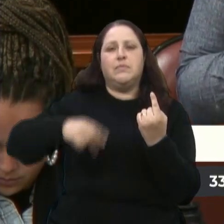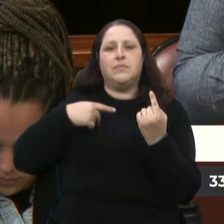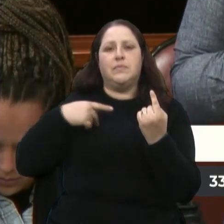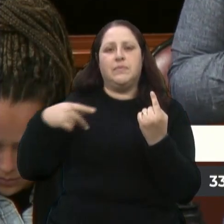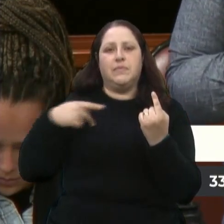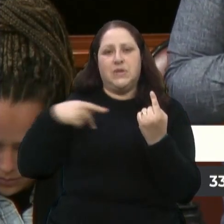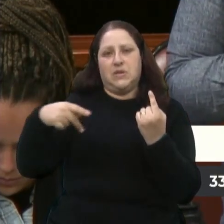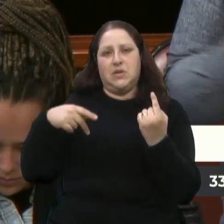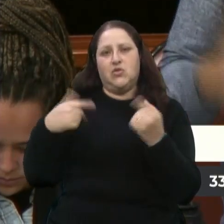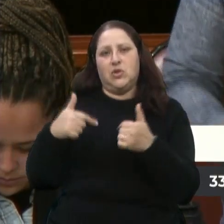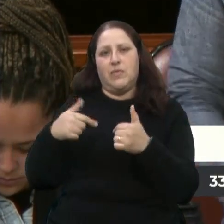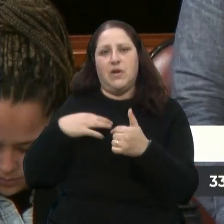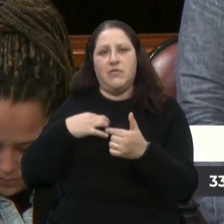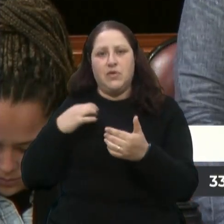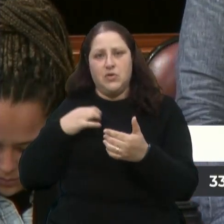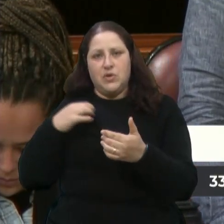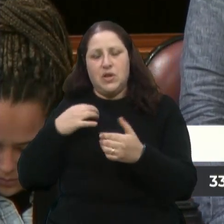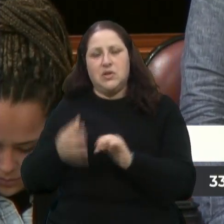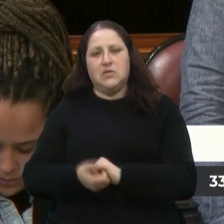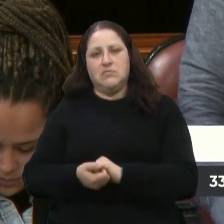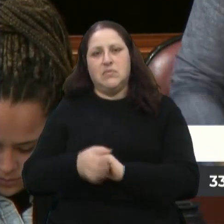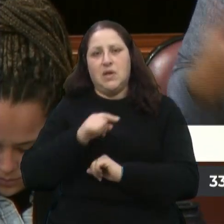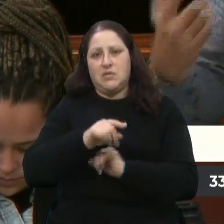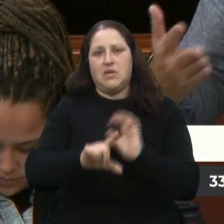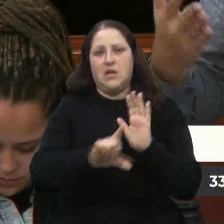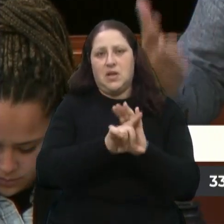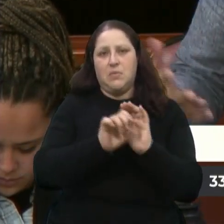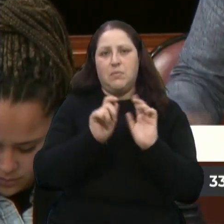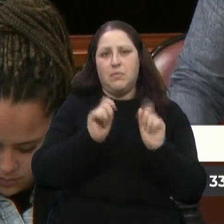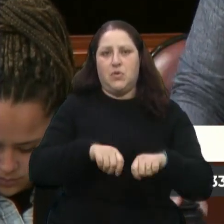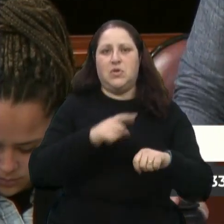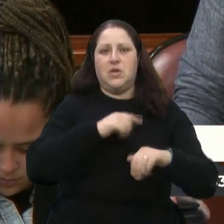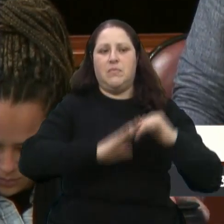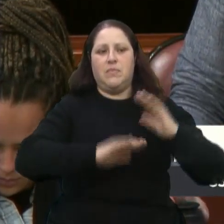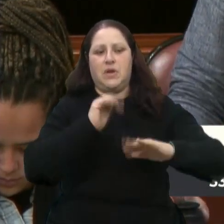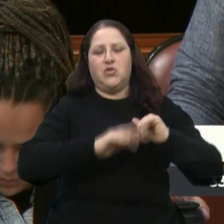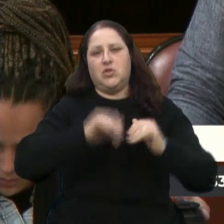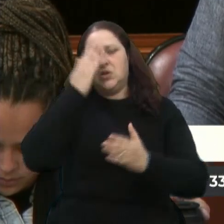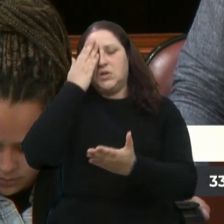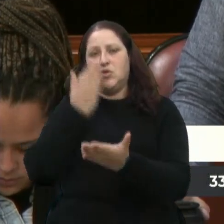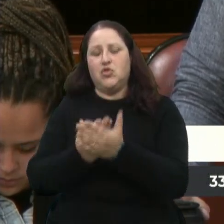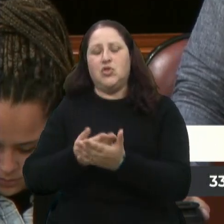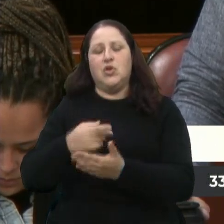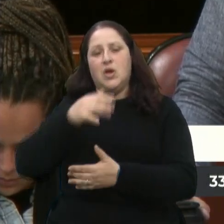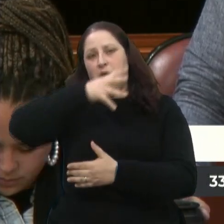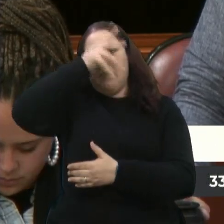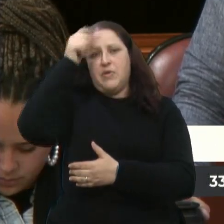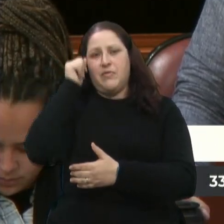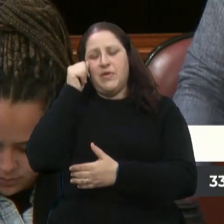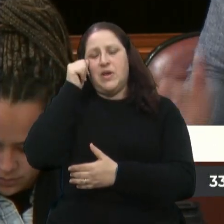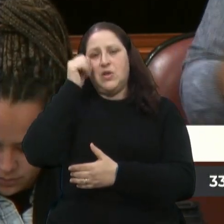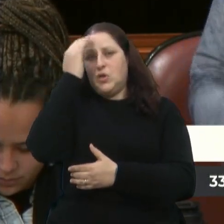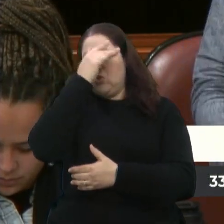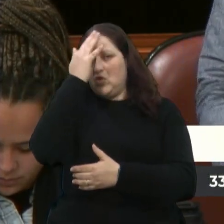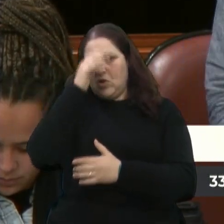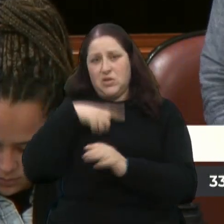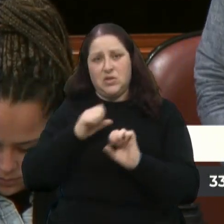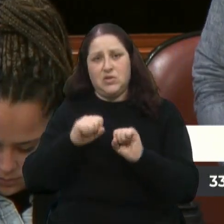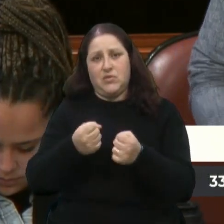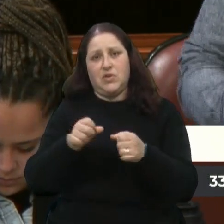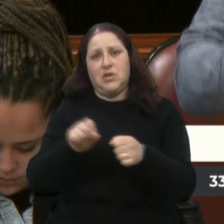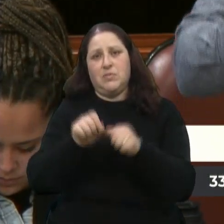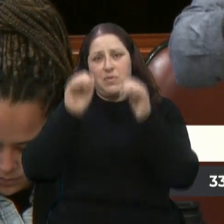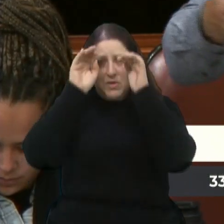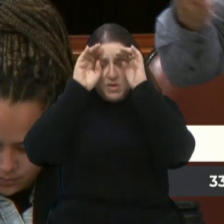voluntária, que essa lei possa ser praticada. Eu tenho certeza que o prefeito Adiló vai se esforçar e vai cumprir a